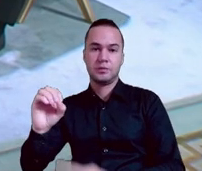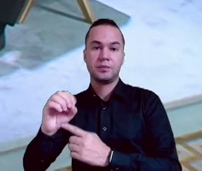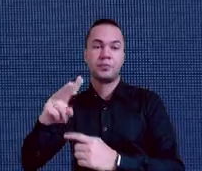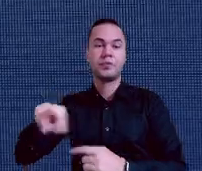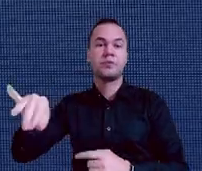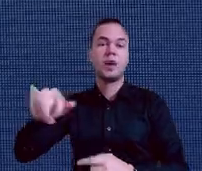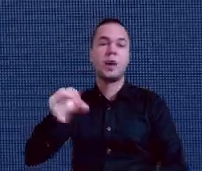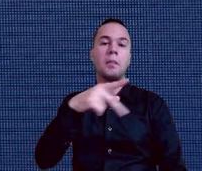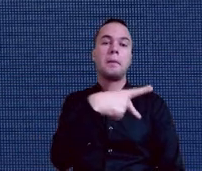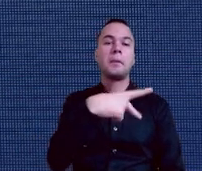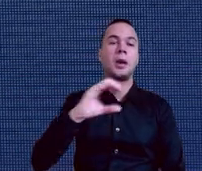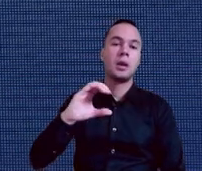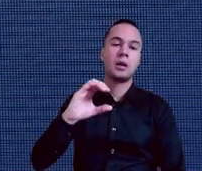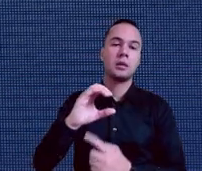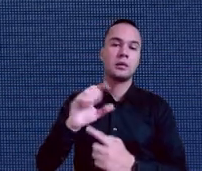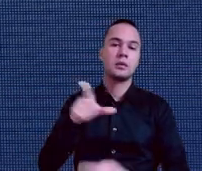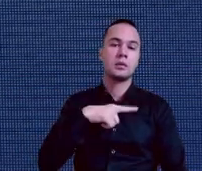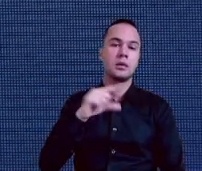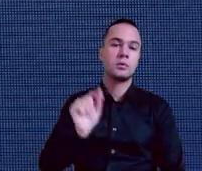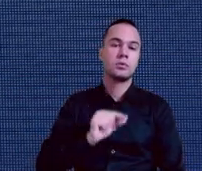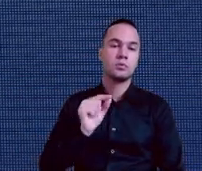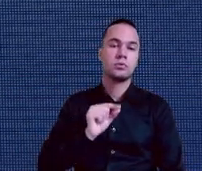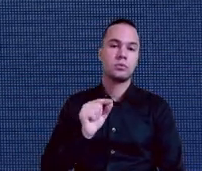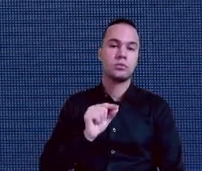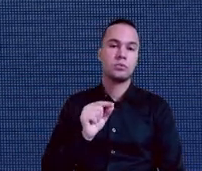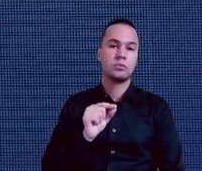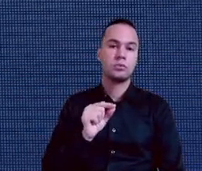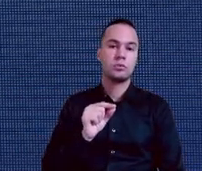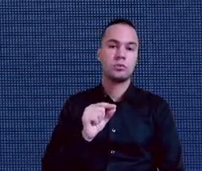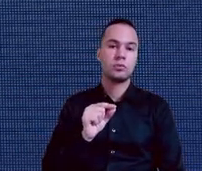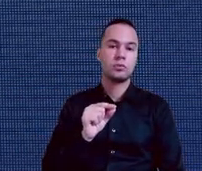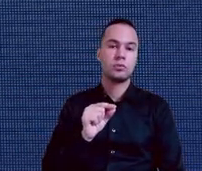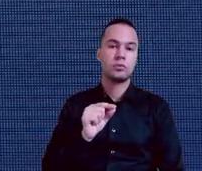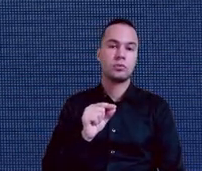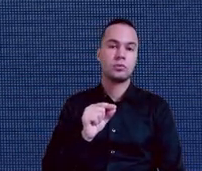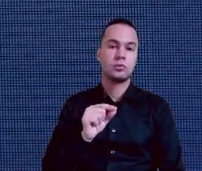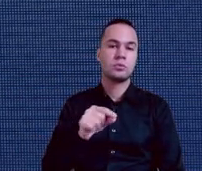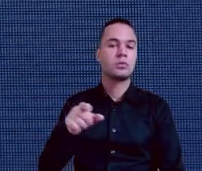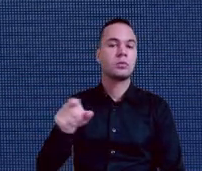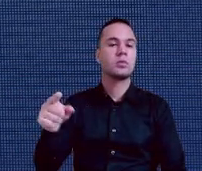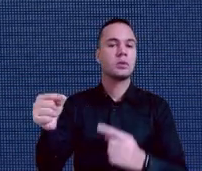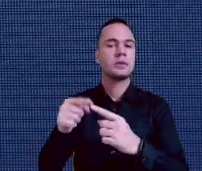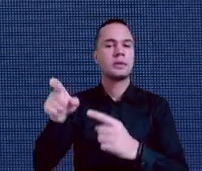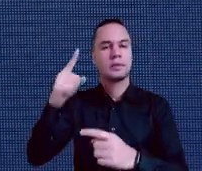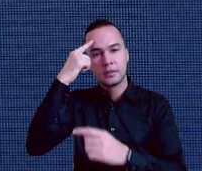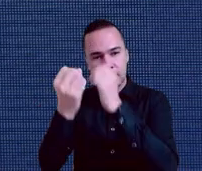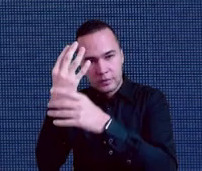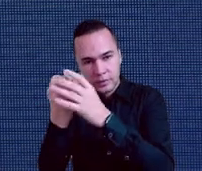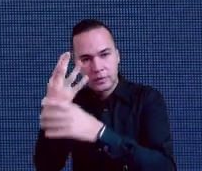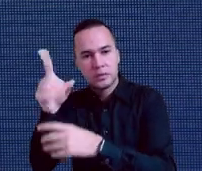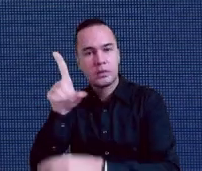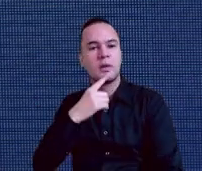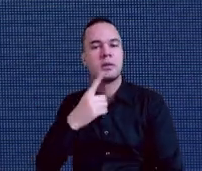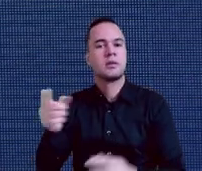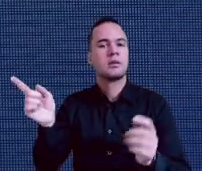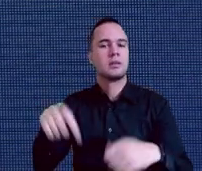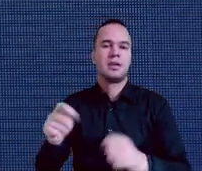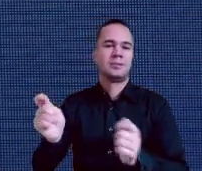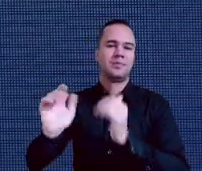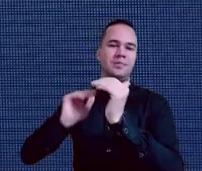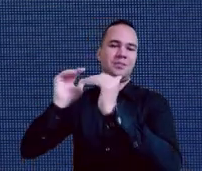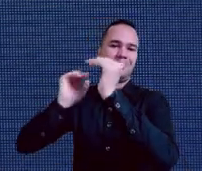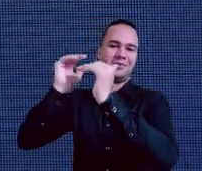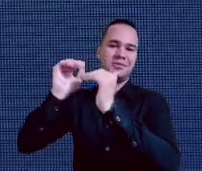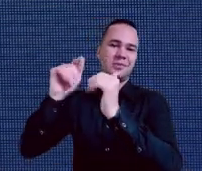você tem uma uma área de criatividade um ar para você crescer para você tomar